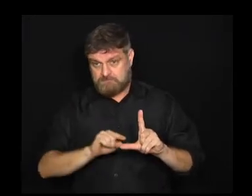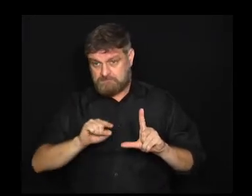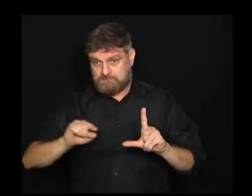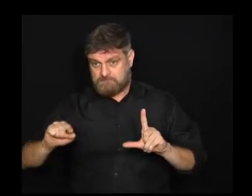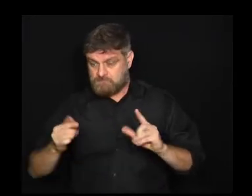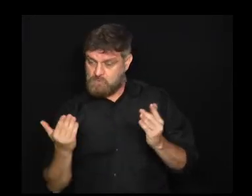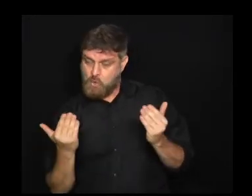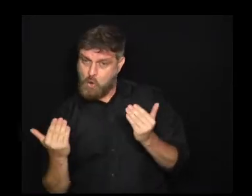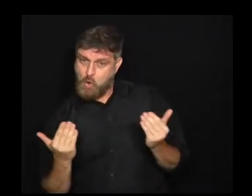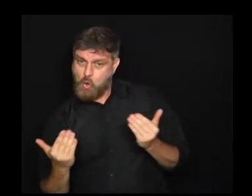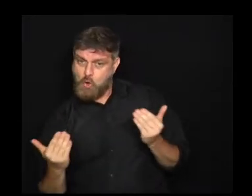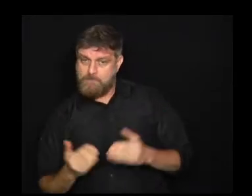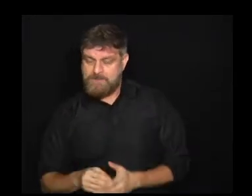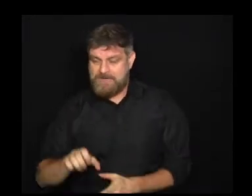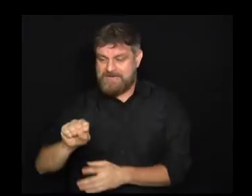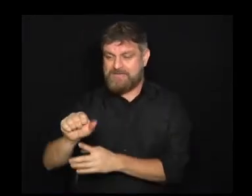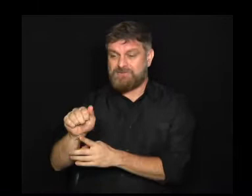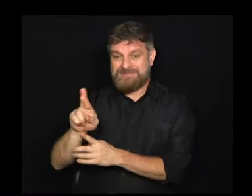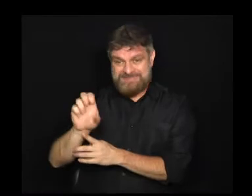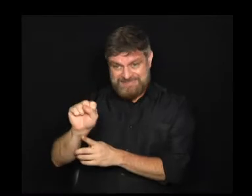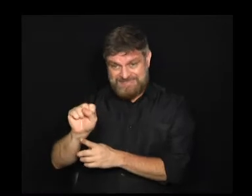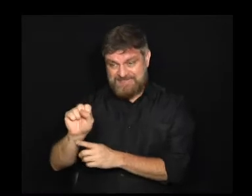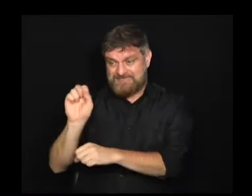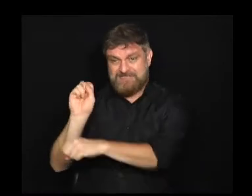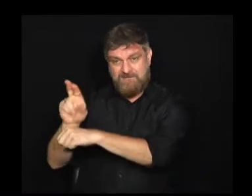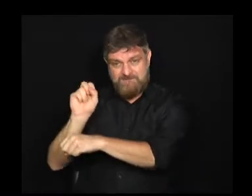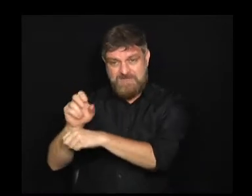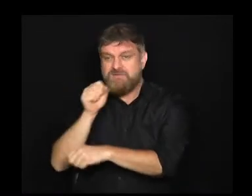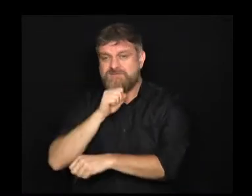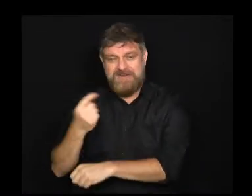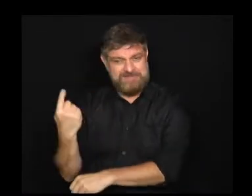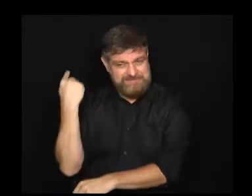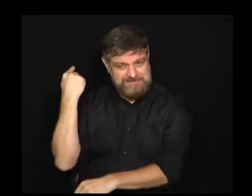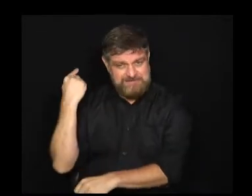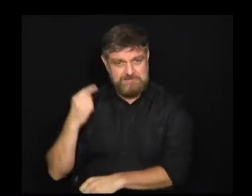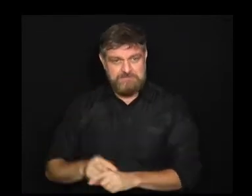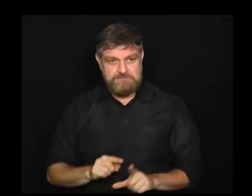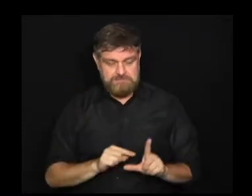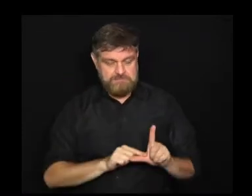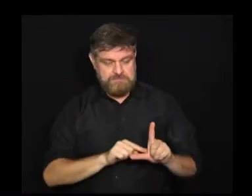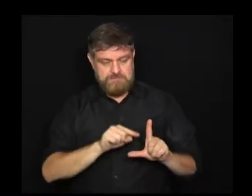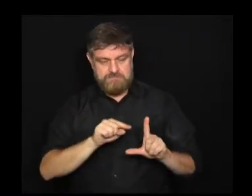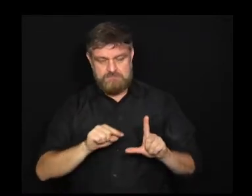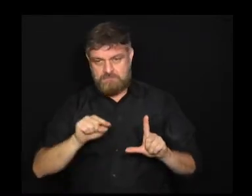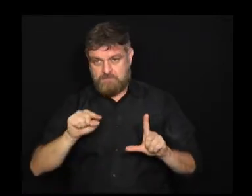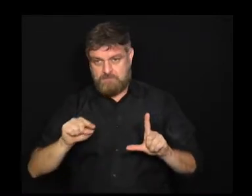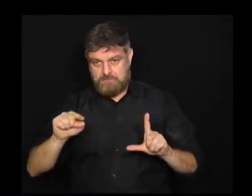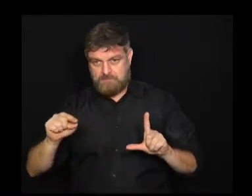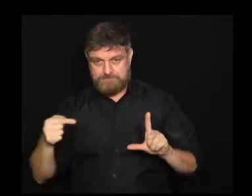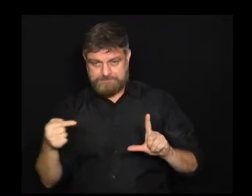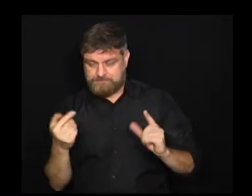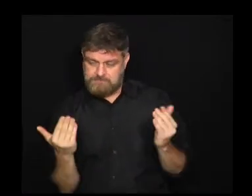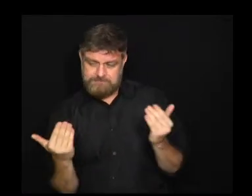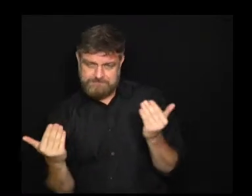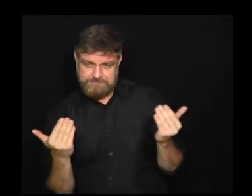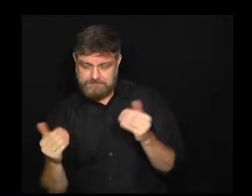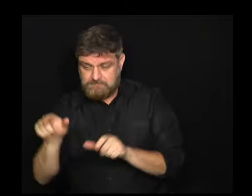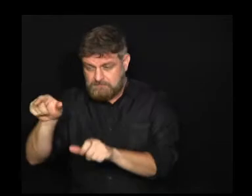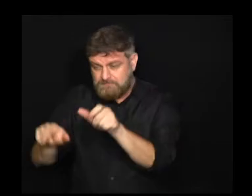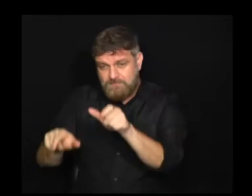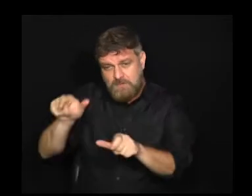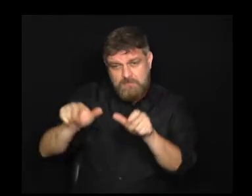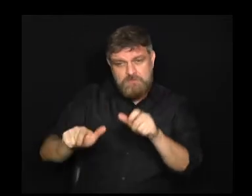pacientes com SARS, essa linha azul, e aqui a linha comparando os pacientes